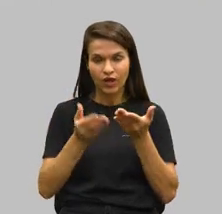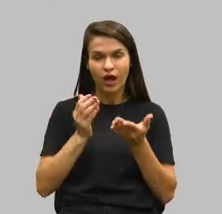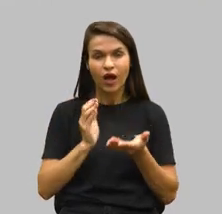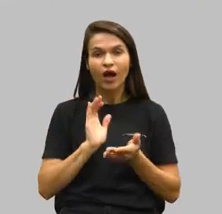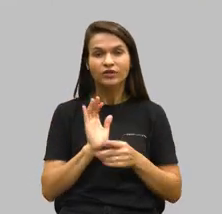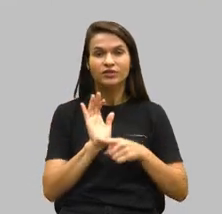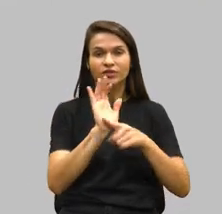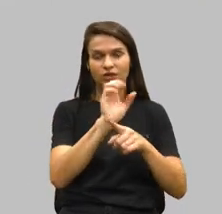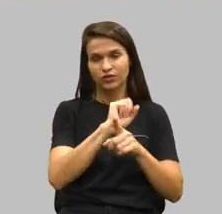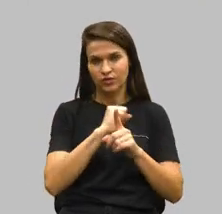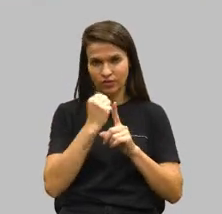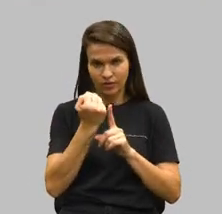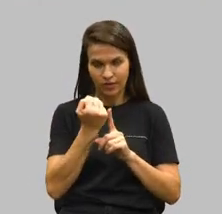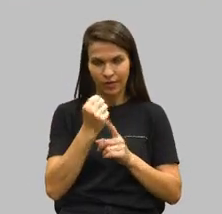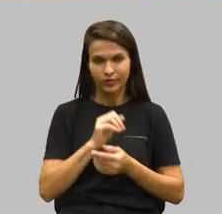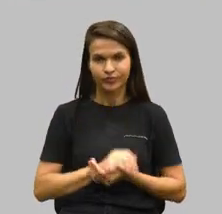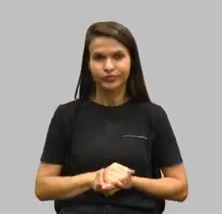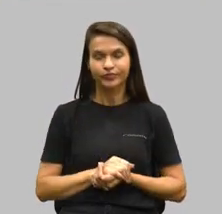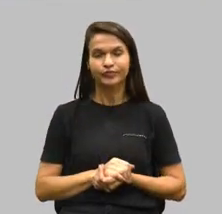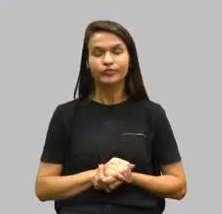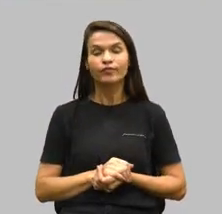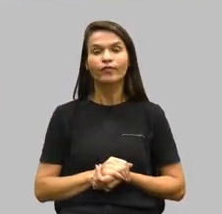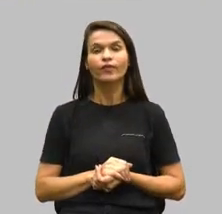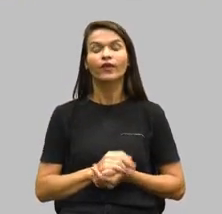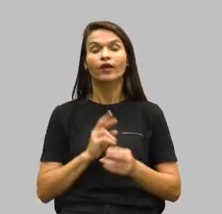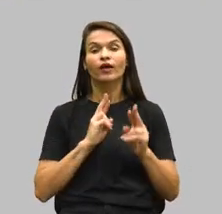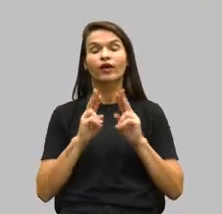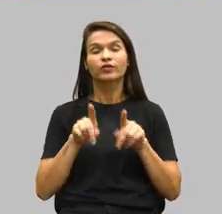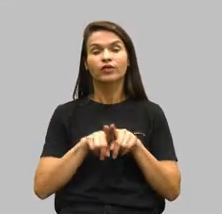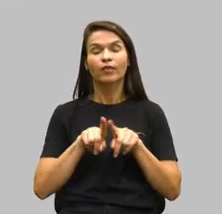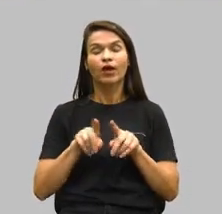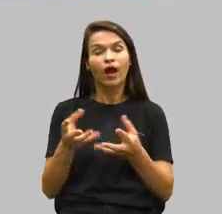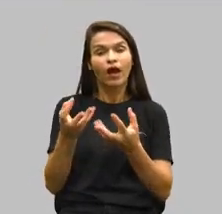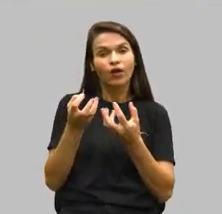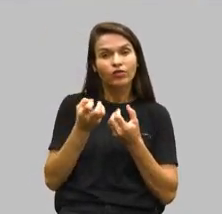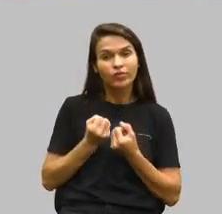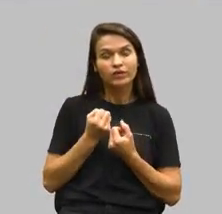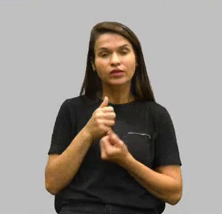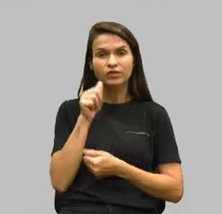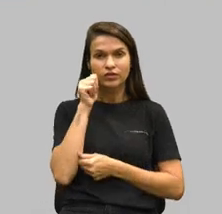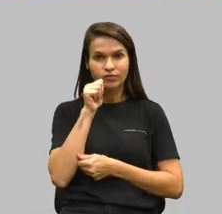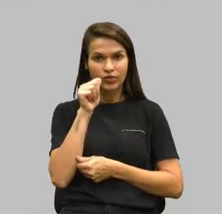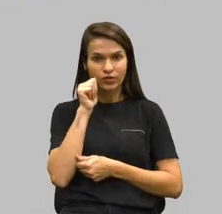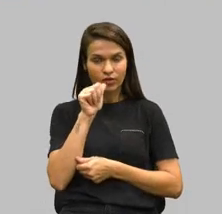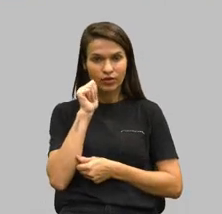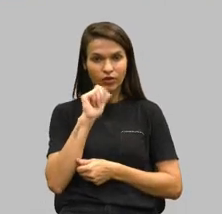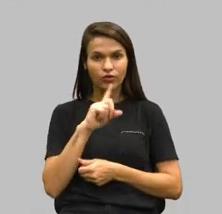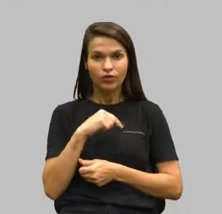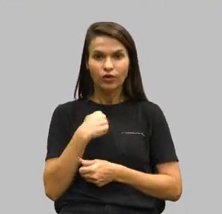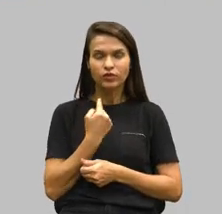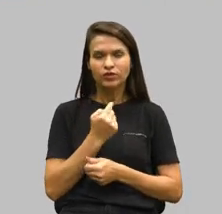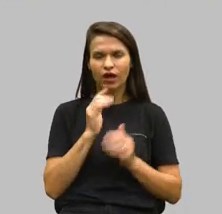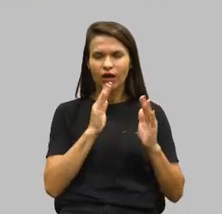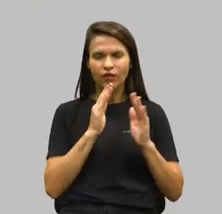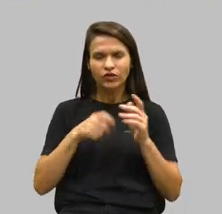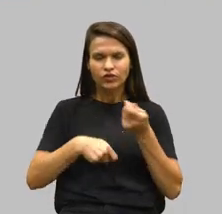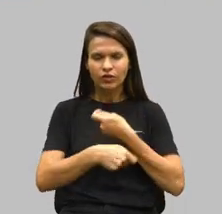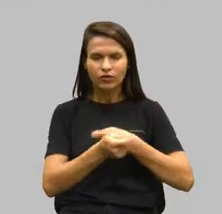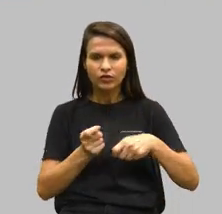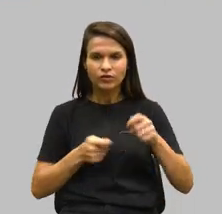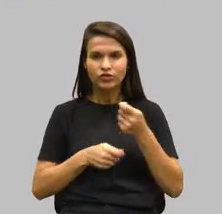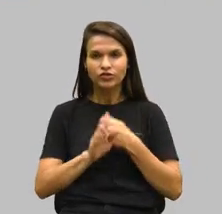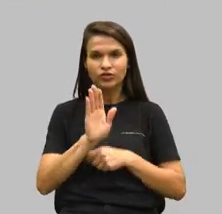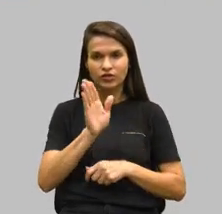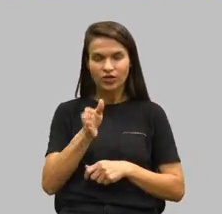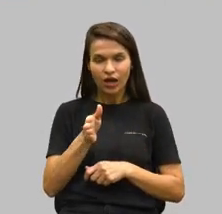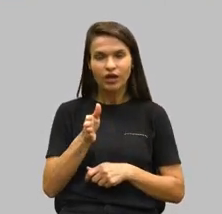Social eh em relação também ao acolhimento dessas mulheres nós estamos aqui em fase de negociação já de